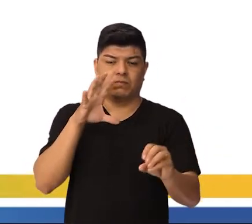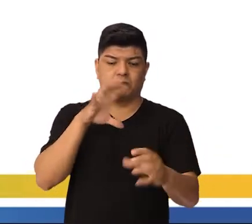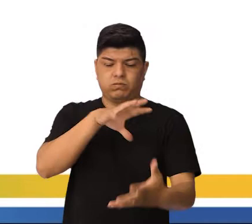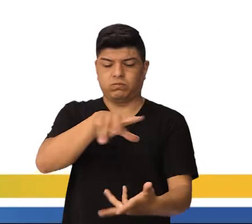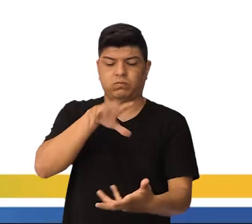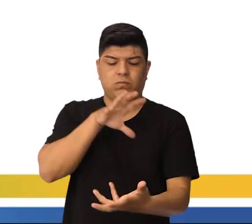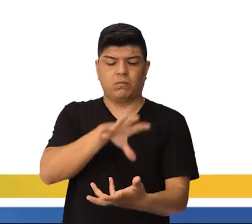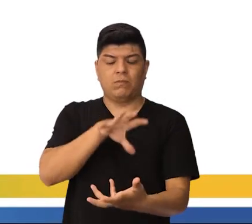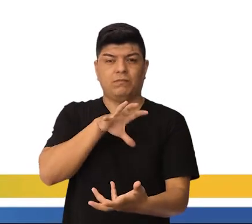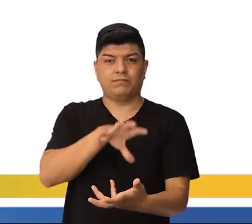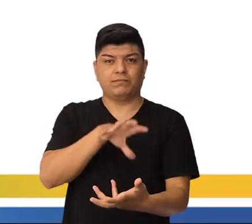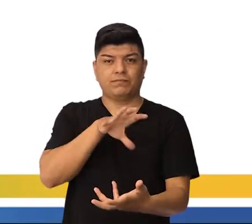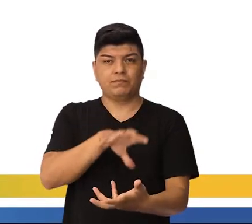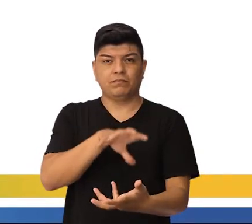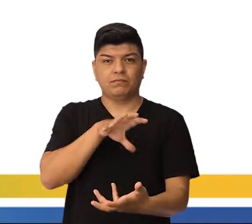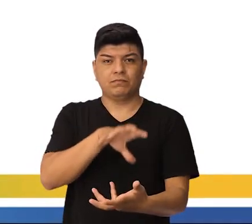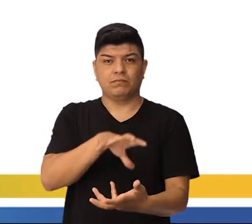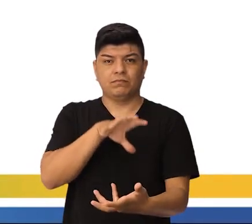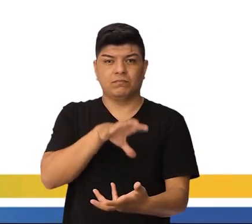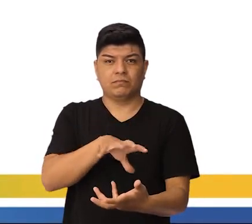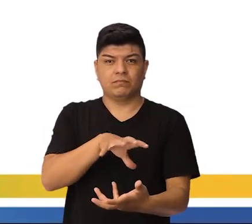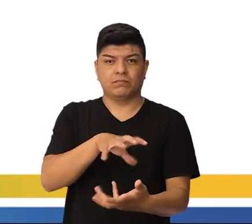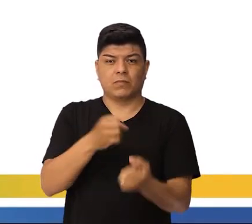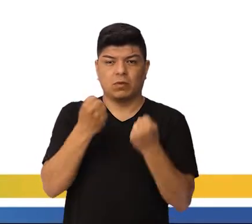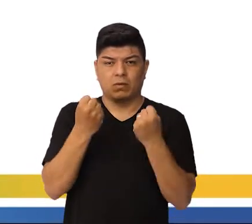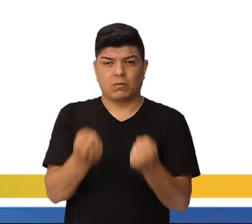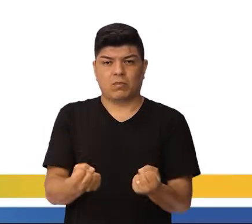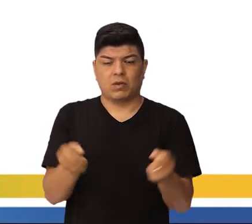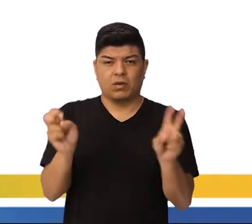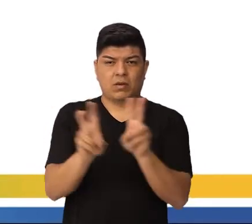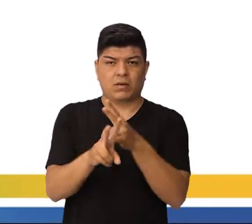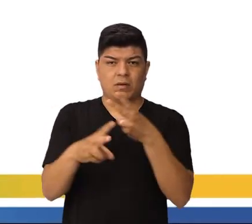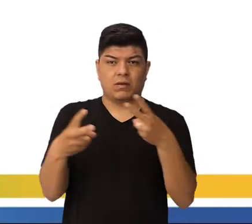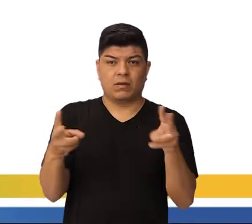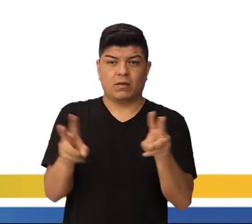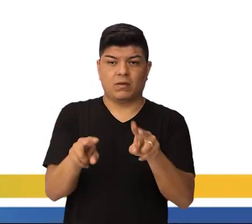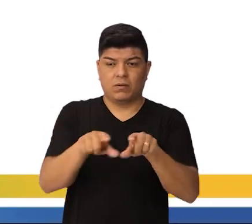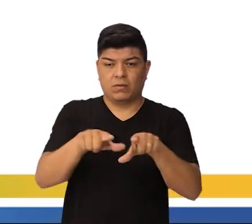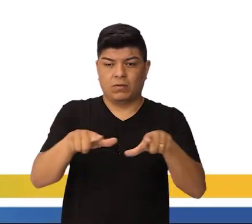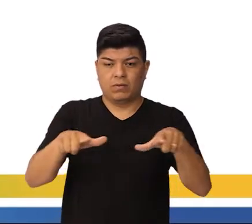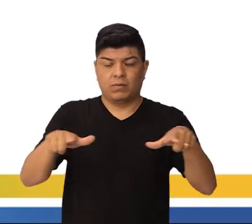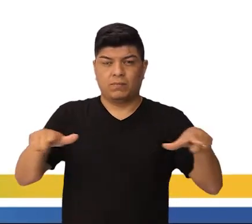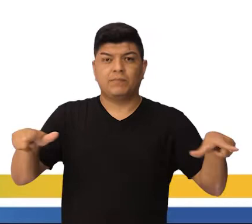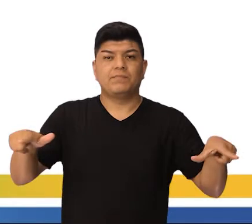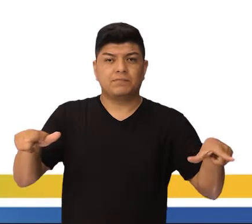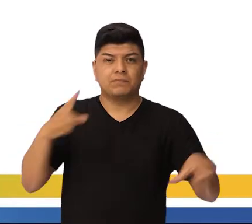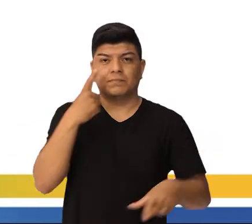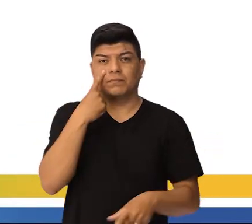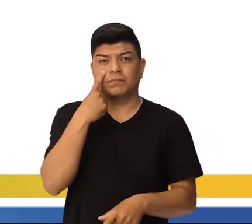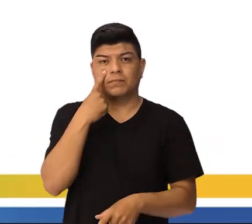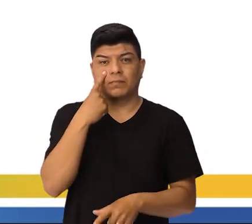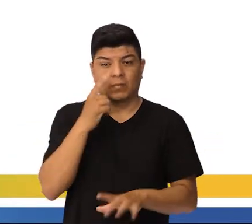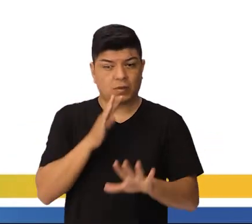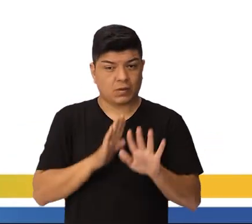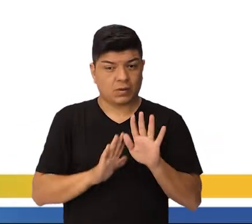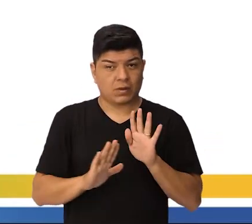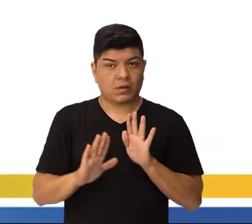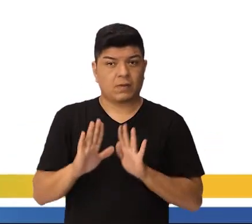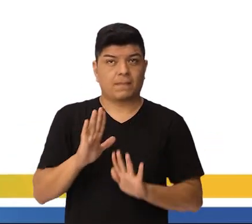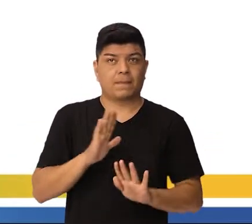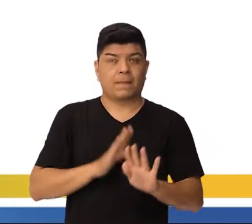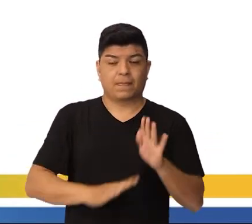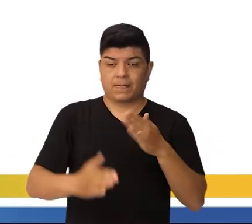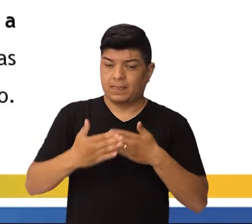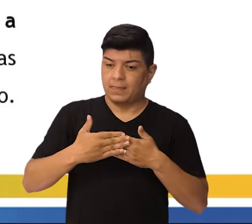exatamente à força exercida pelo peso do ar sobre as superfícies. Mas vamos ver isso com cuidado agora a partir